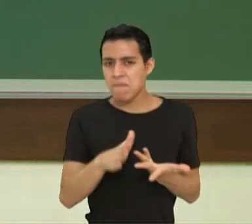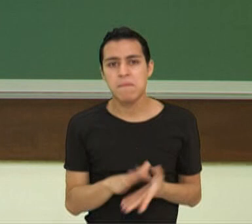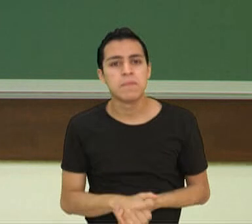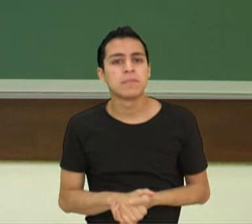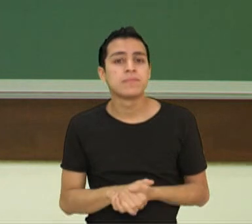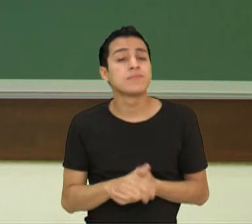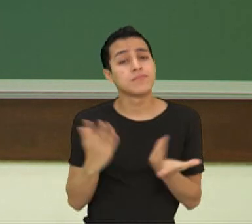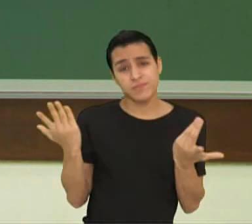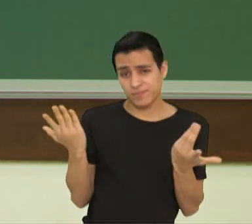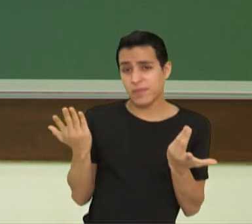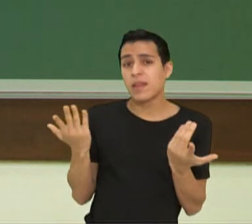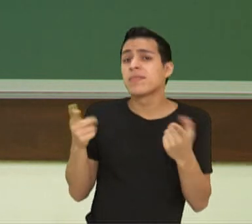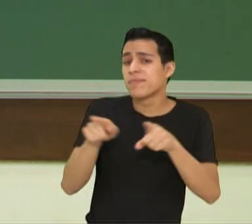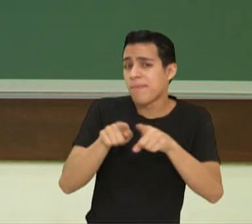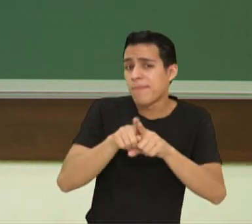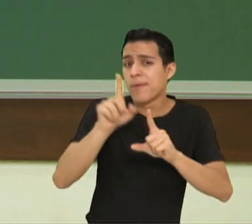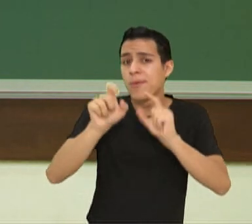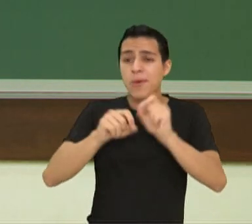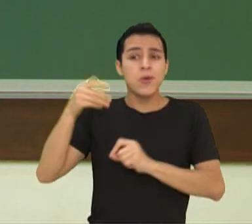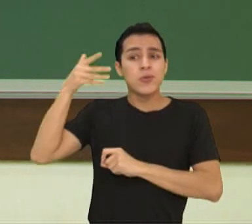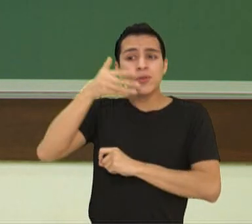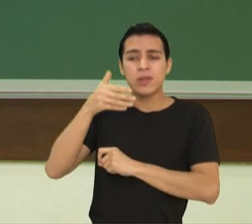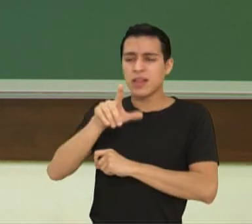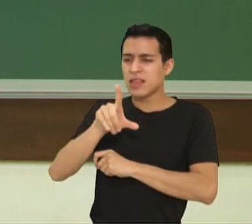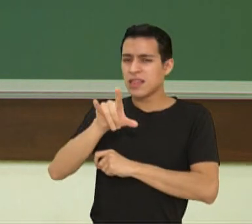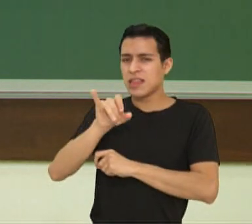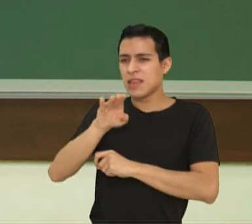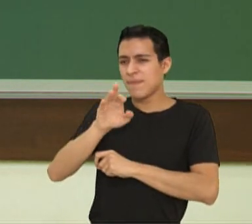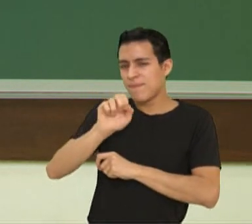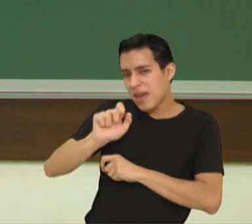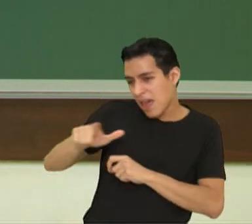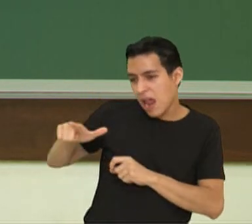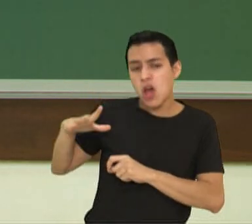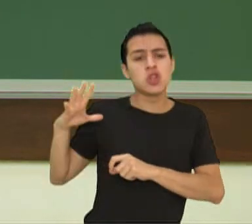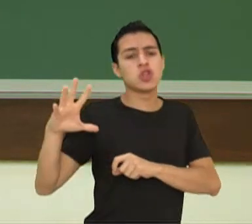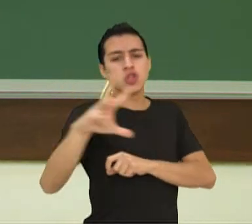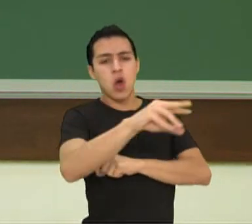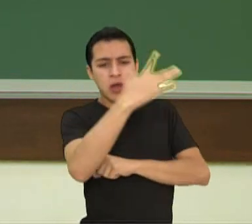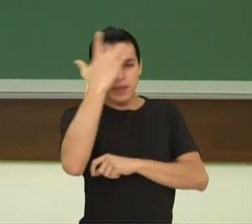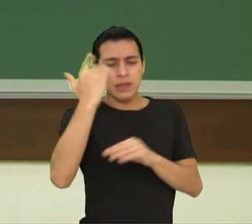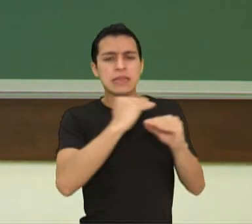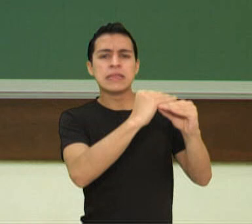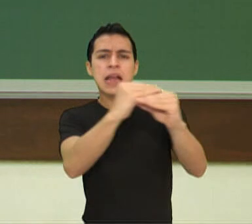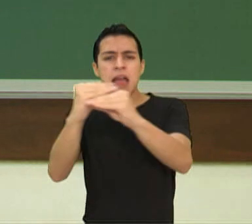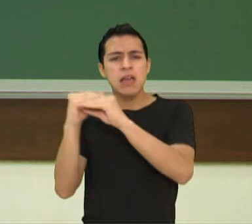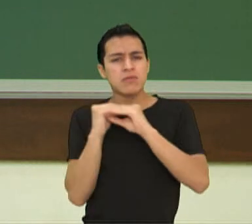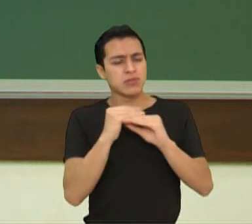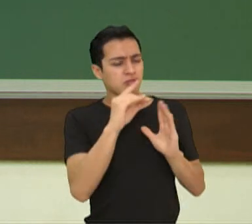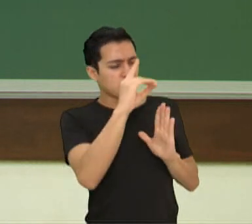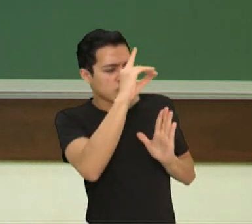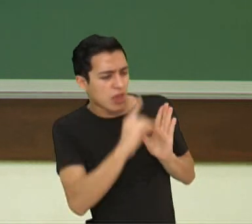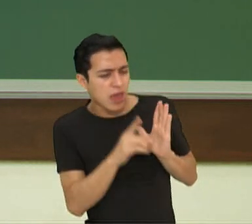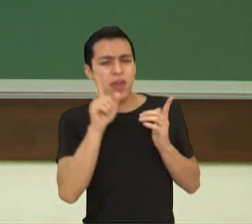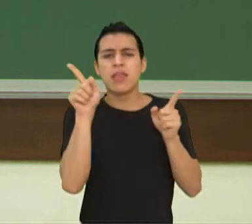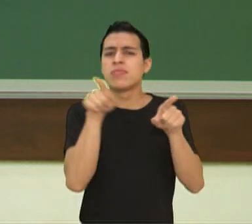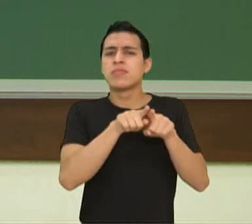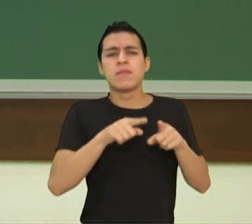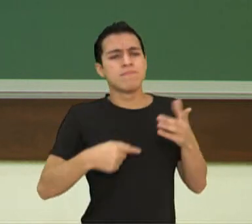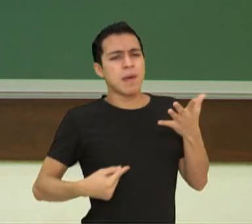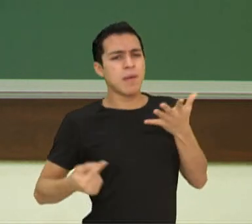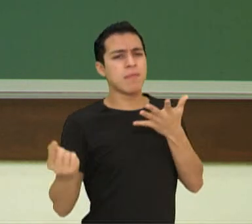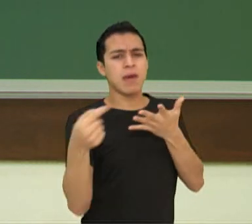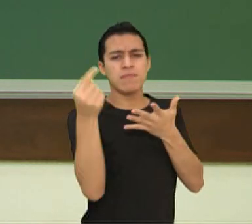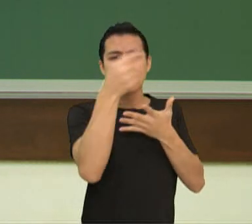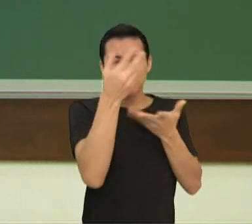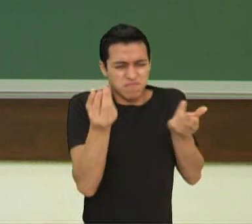E além disso, né? O discurso liberal prevê que todas as pessoas são iguais em direitos e tudo mais.